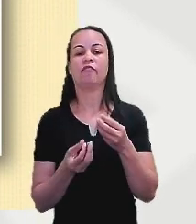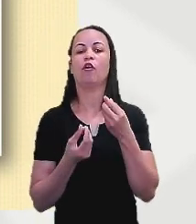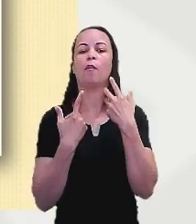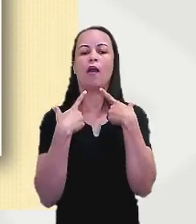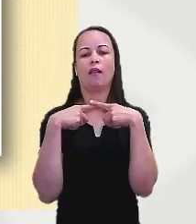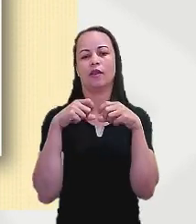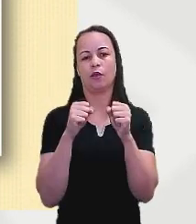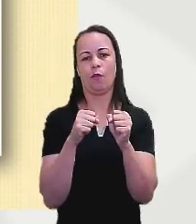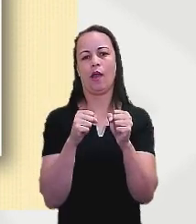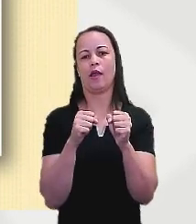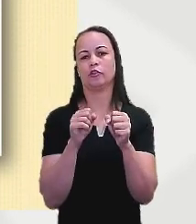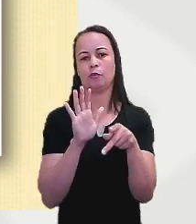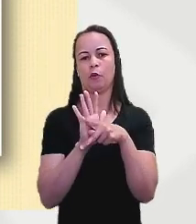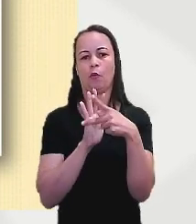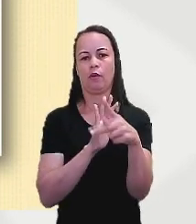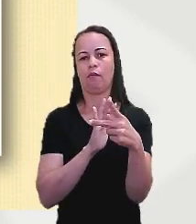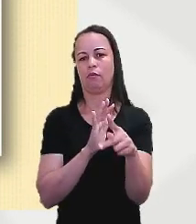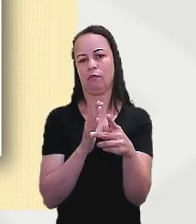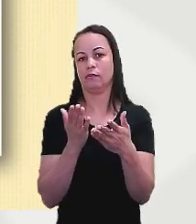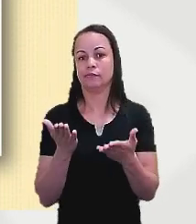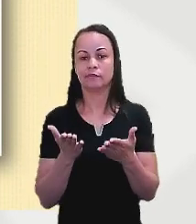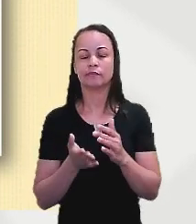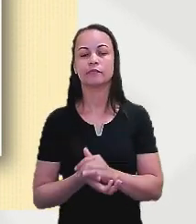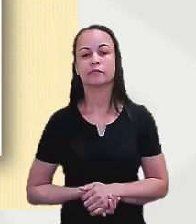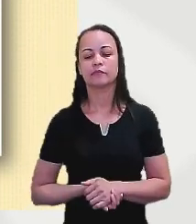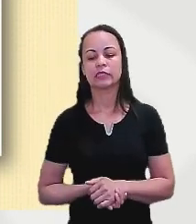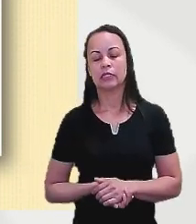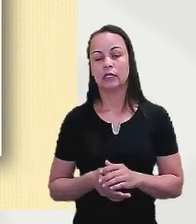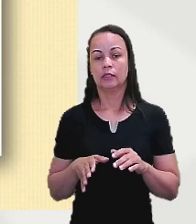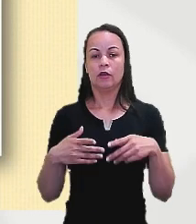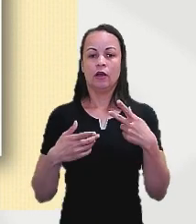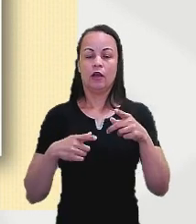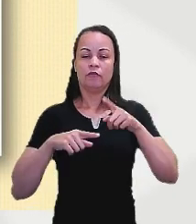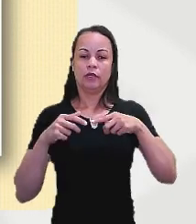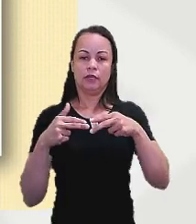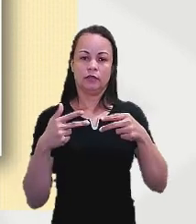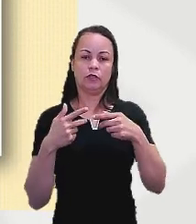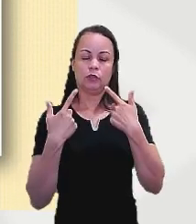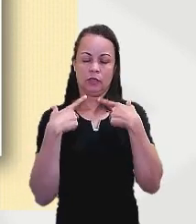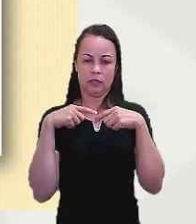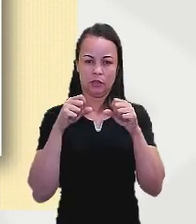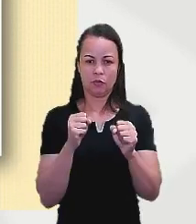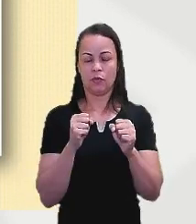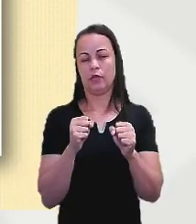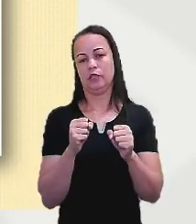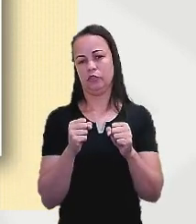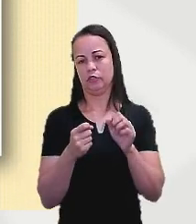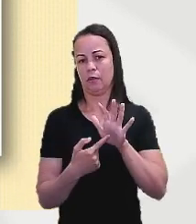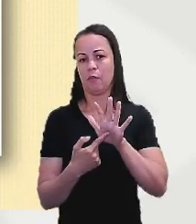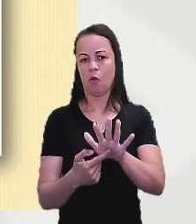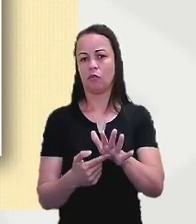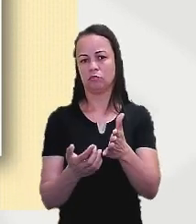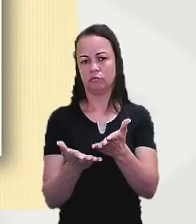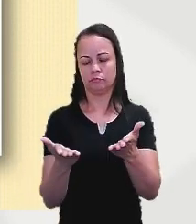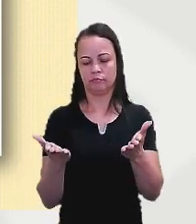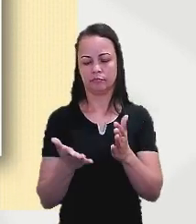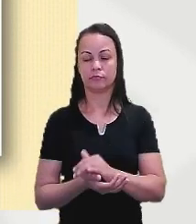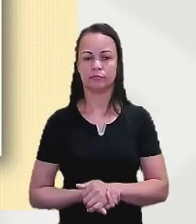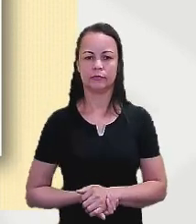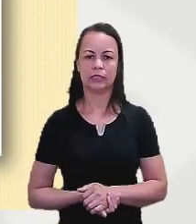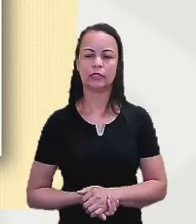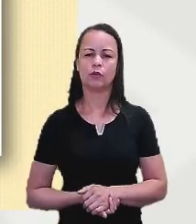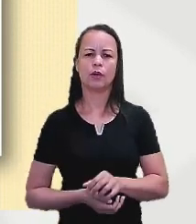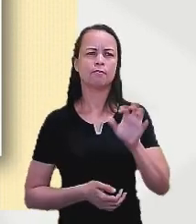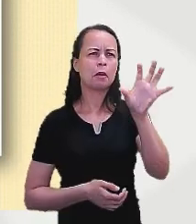Então, como eu falei para vocês, a questão das variações linguísticas tem muito isso. Tem a questão de